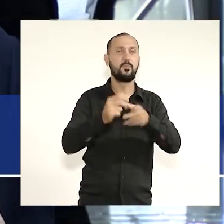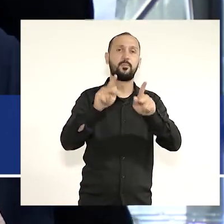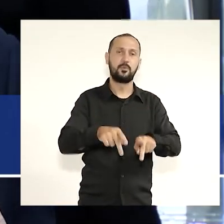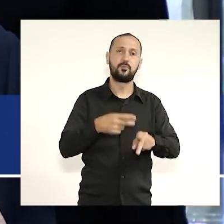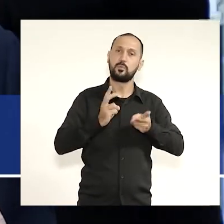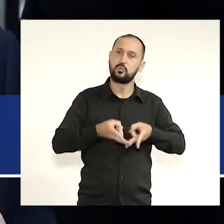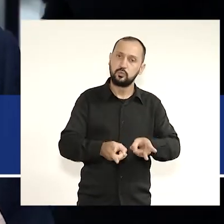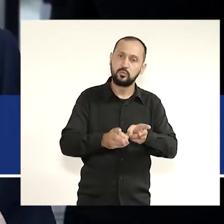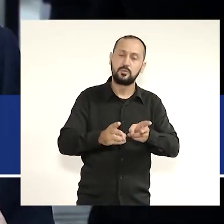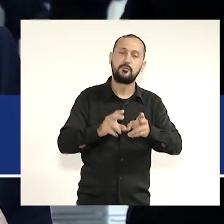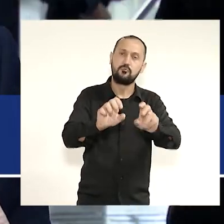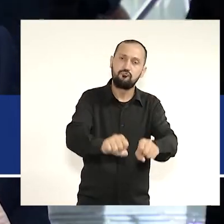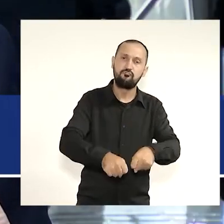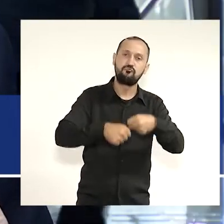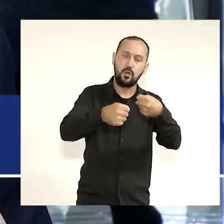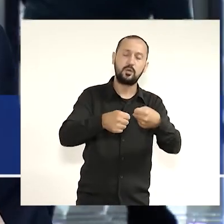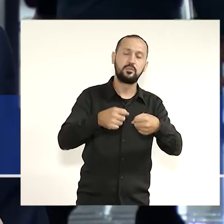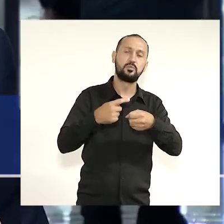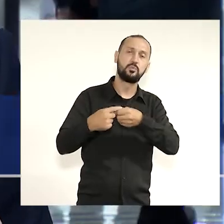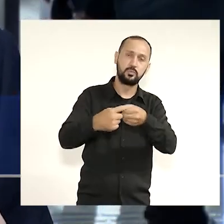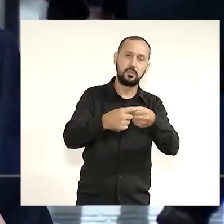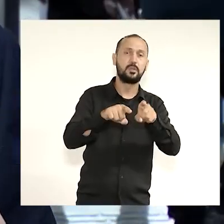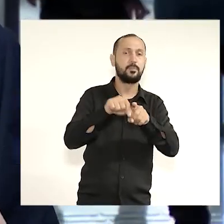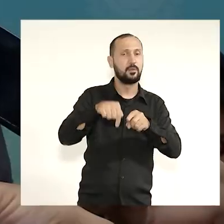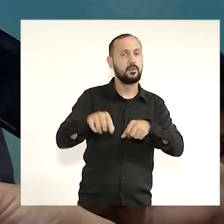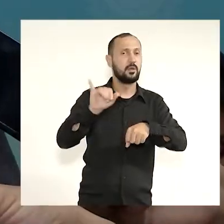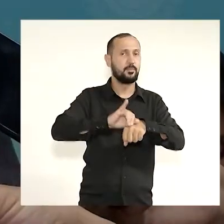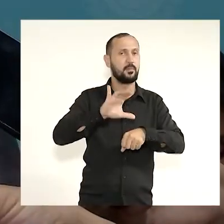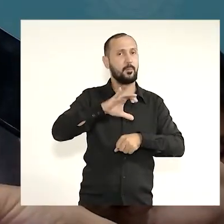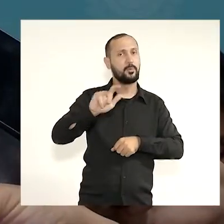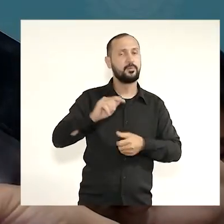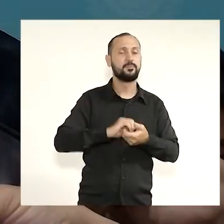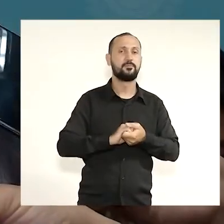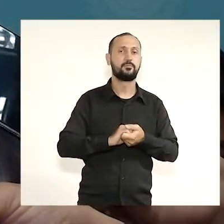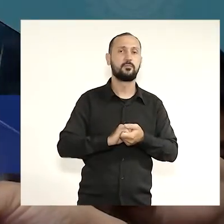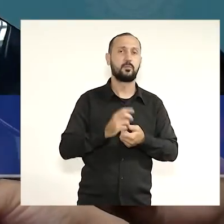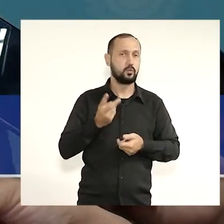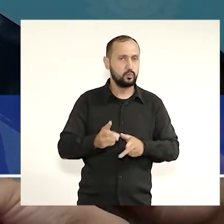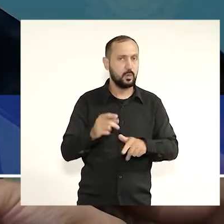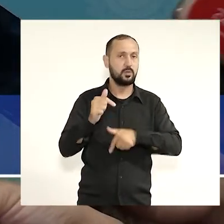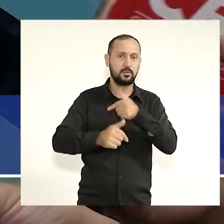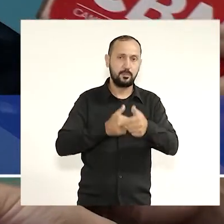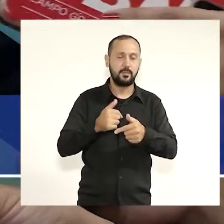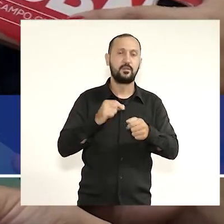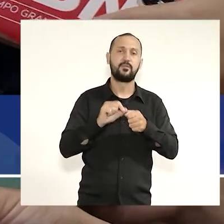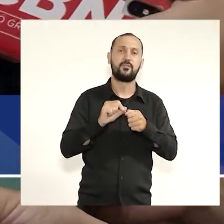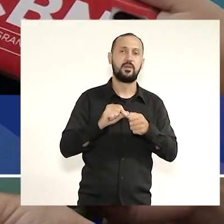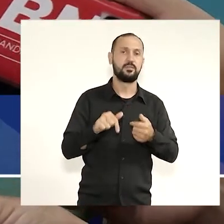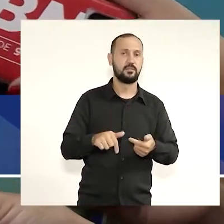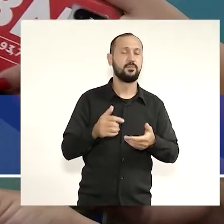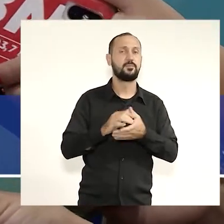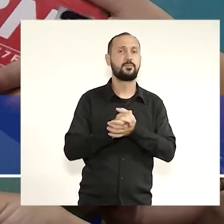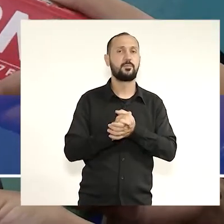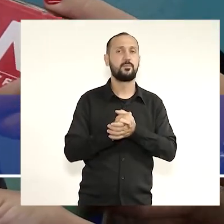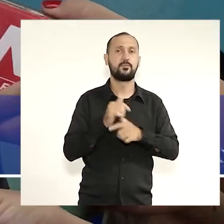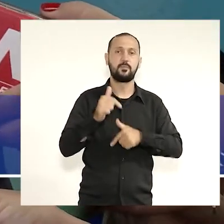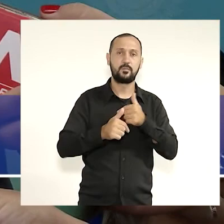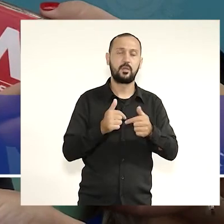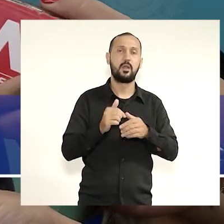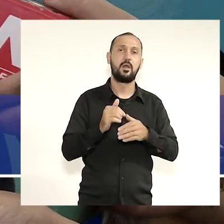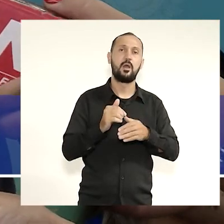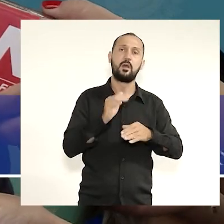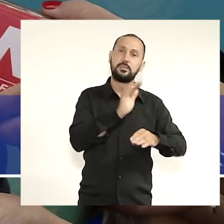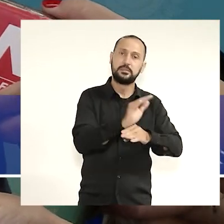população, e nós vamos continuar intensificando esse trabalho, tanto no interior quanto na capital. É continuar o trabalho que sempre fiz, que sempre desenvolvi, trabalho